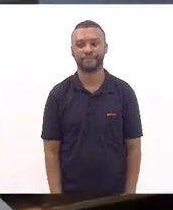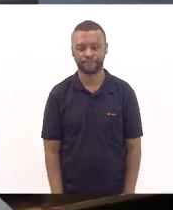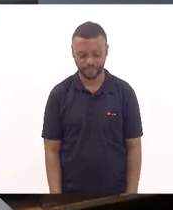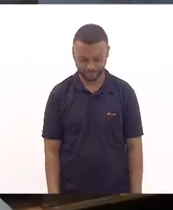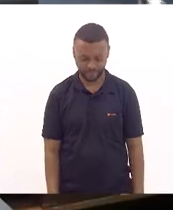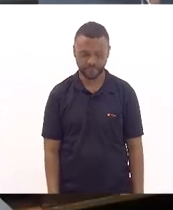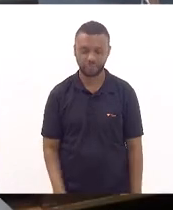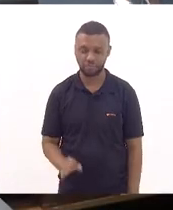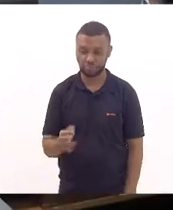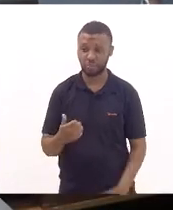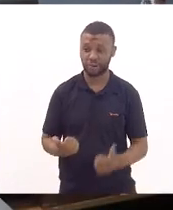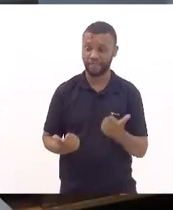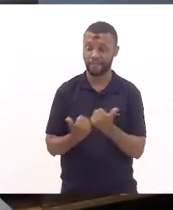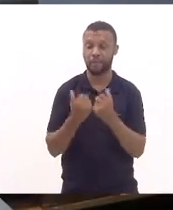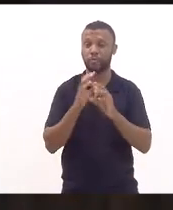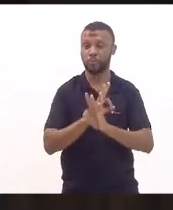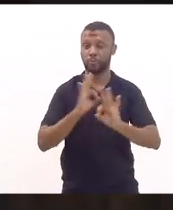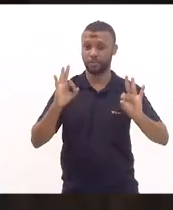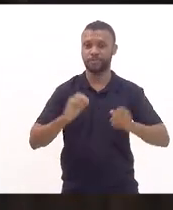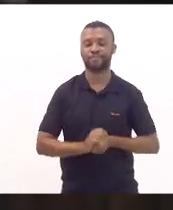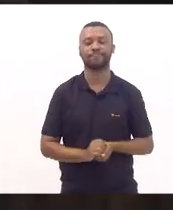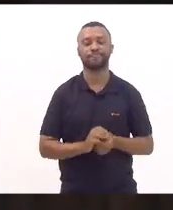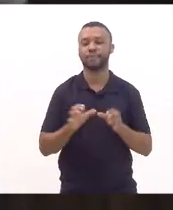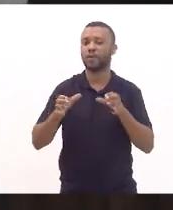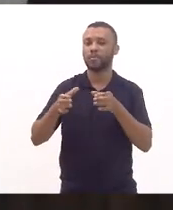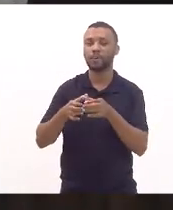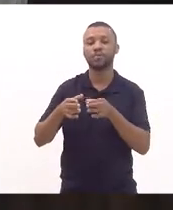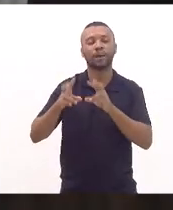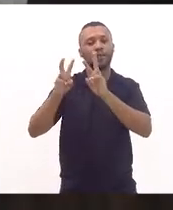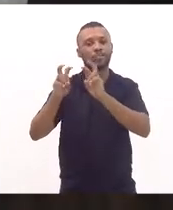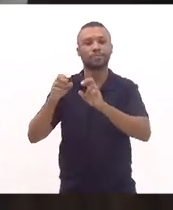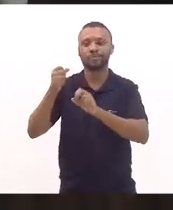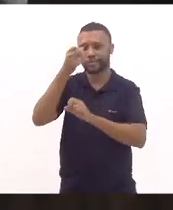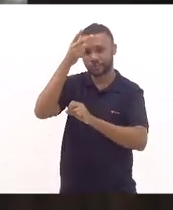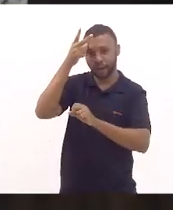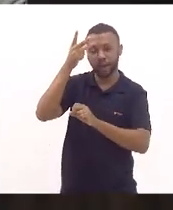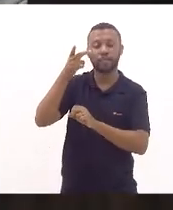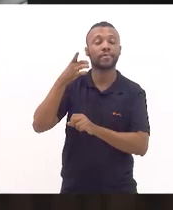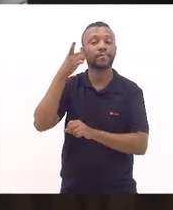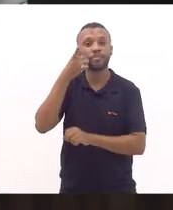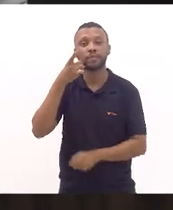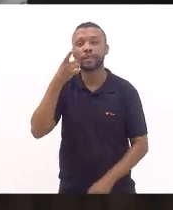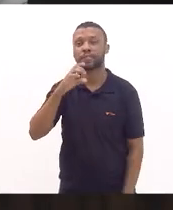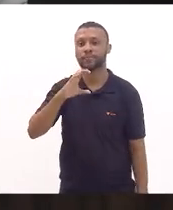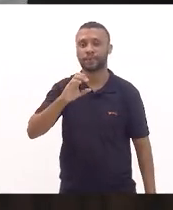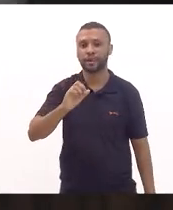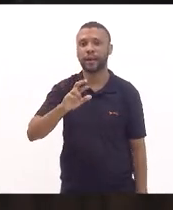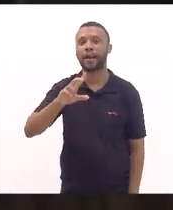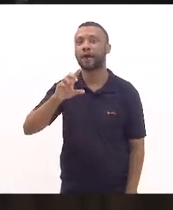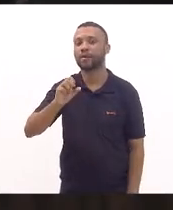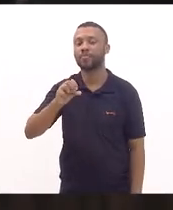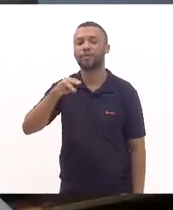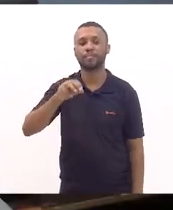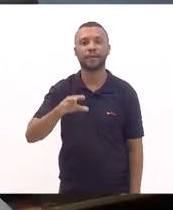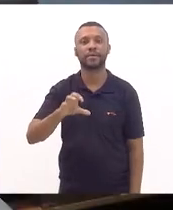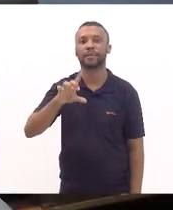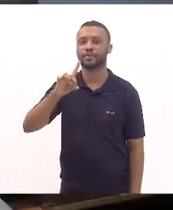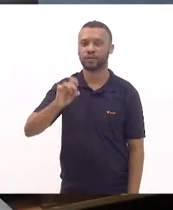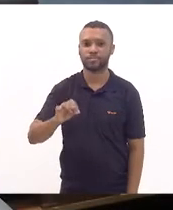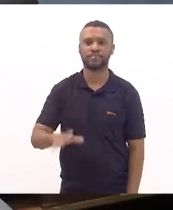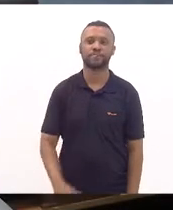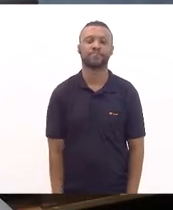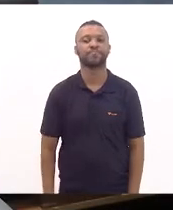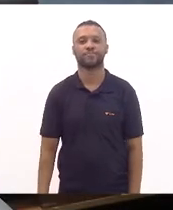Super favorável. Pela Comissão de Assuntos Municipais, Desenvolvimento Regional, deputado Carlos Macedo.